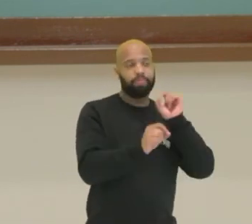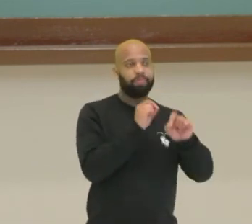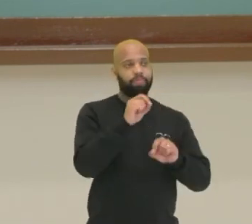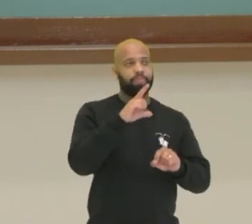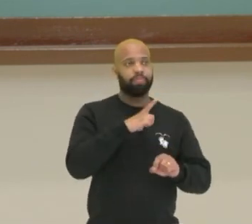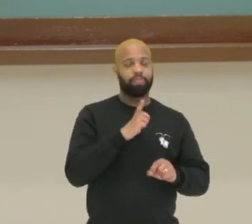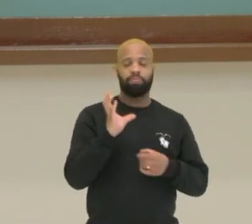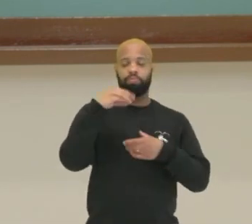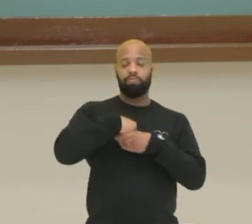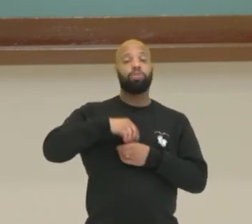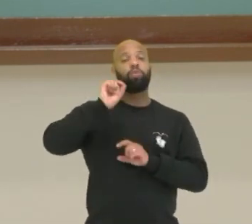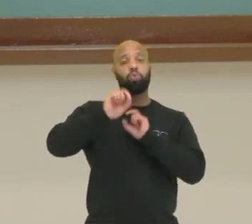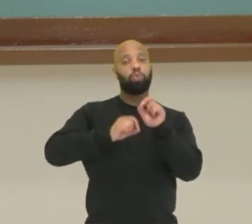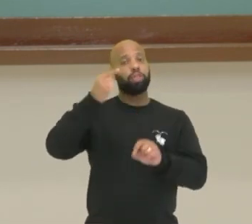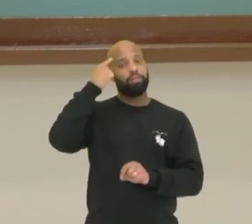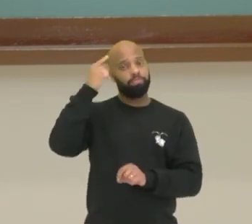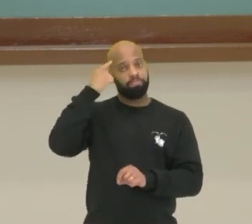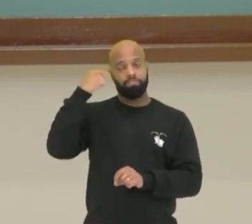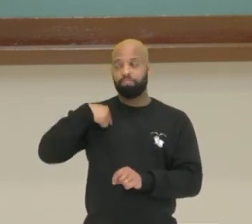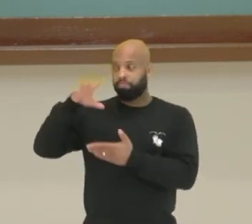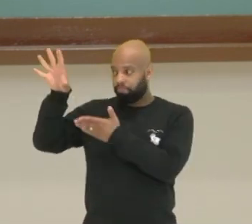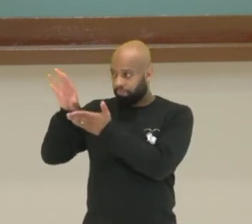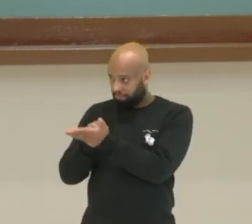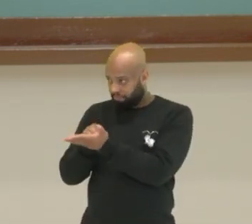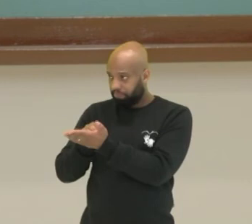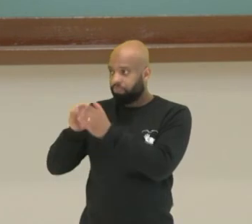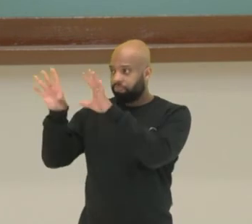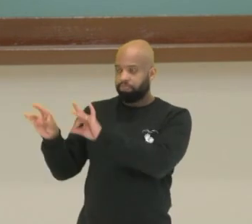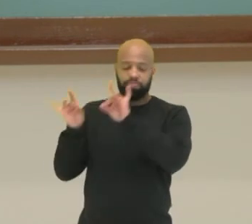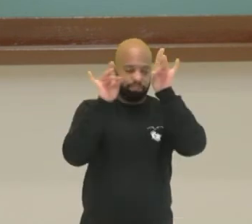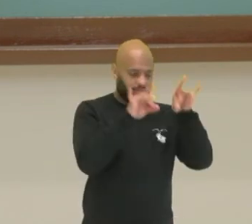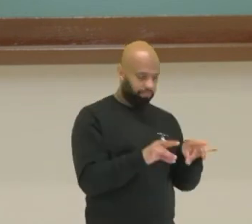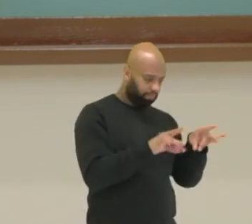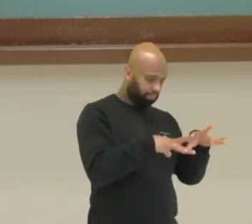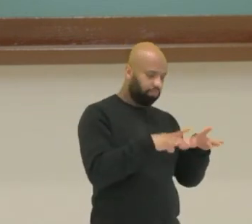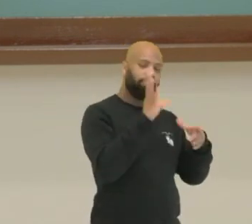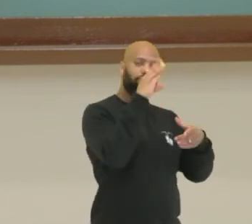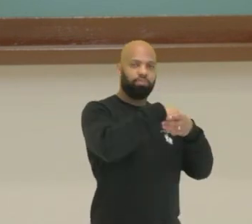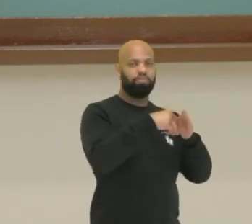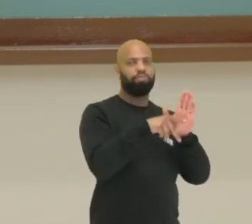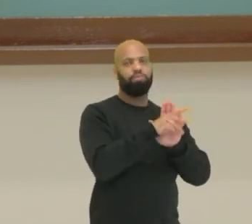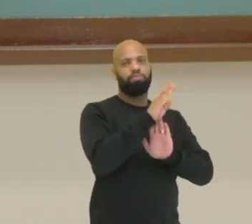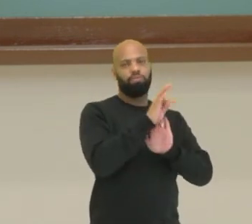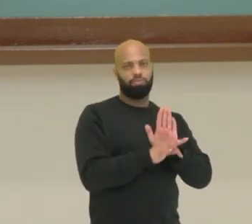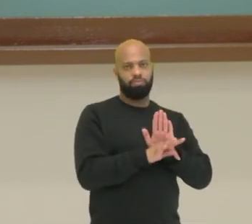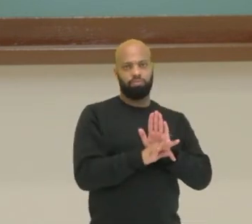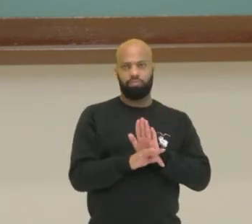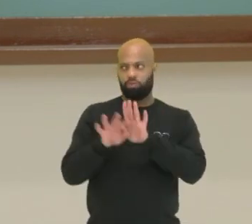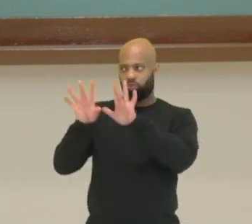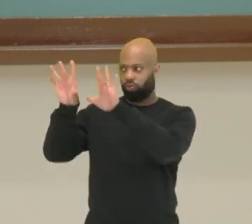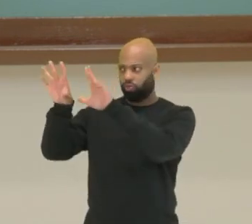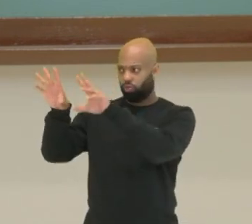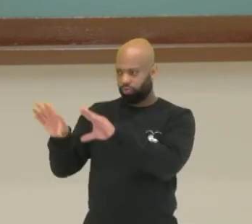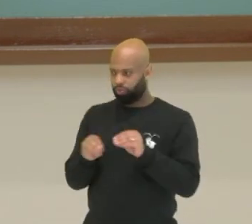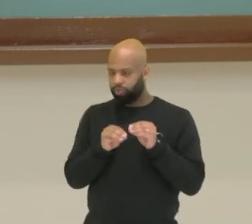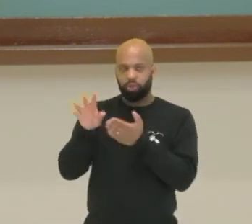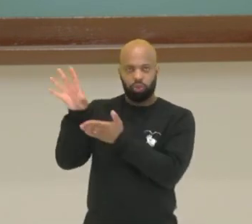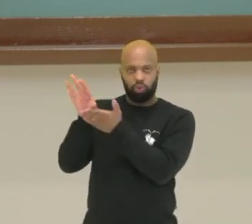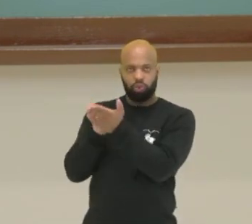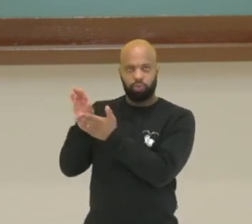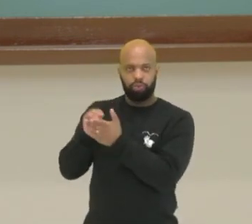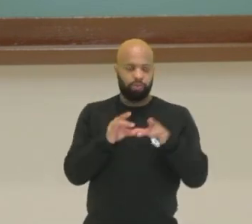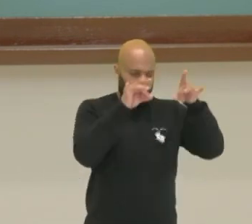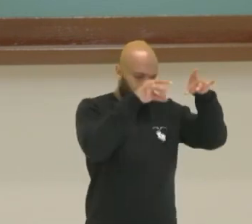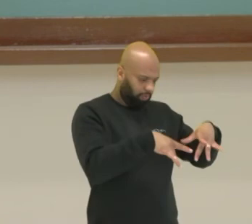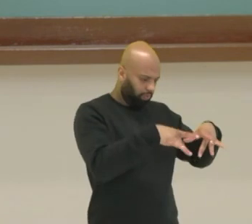a sua subjetividade, aquilo que ela pensa a respeito do assunto que está sendo discutido. Né? Quando você tem um subtítulo